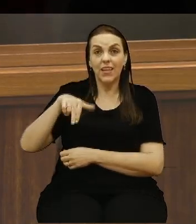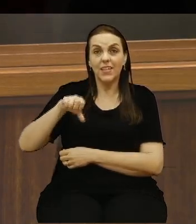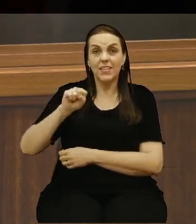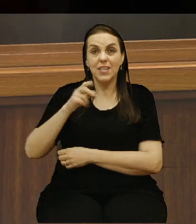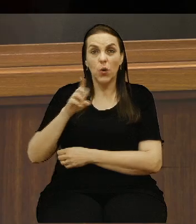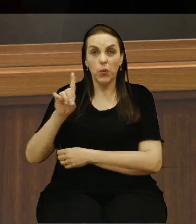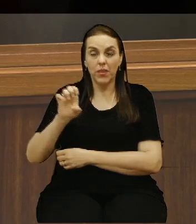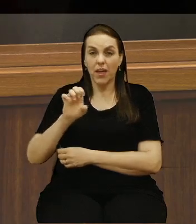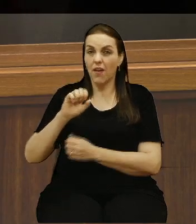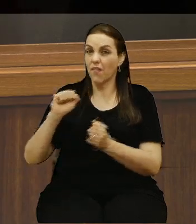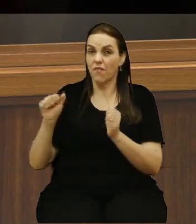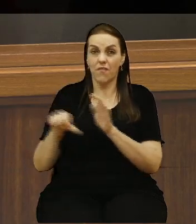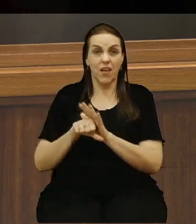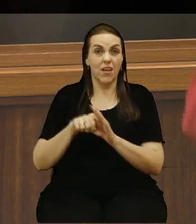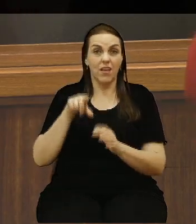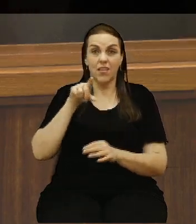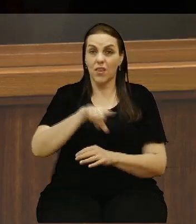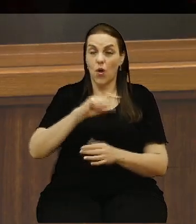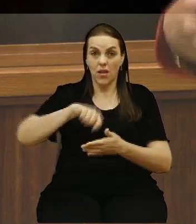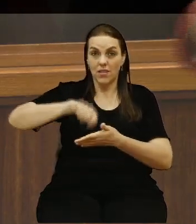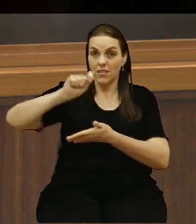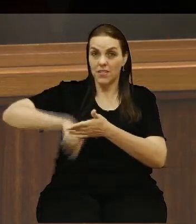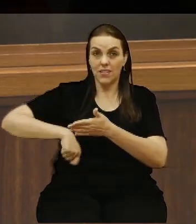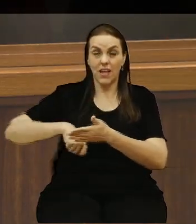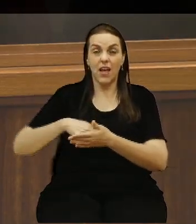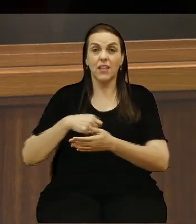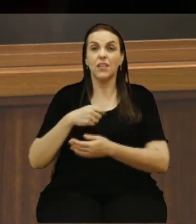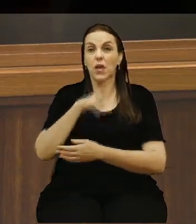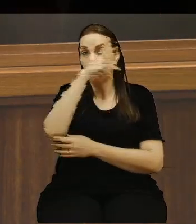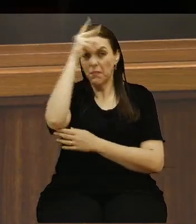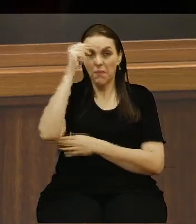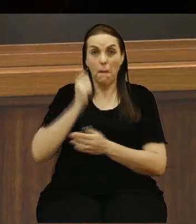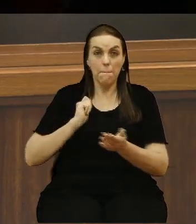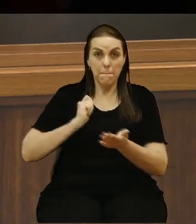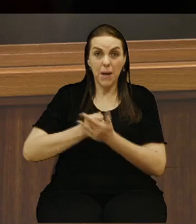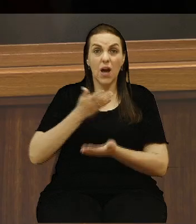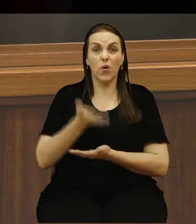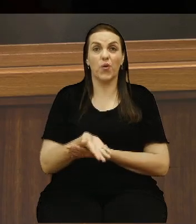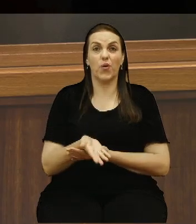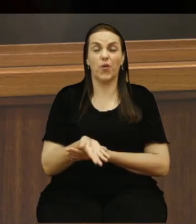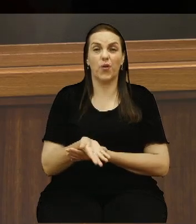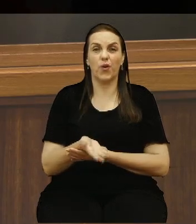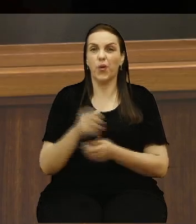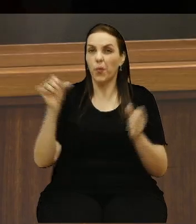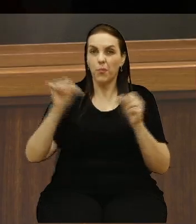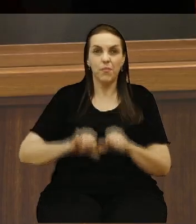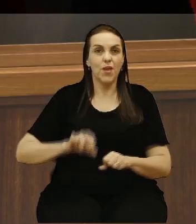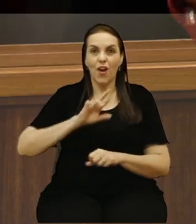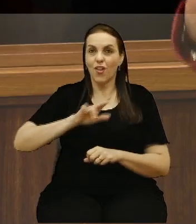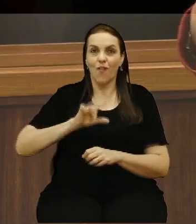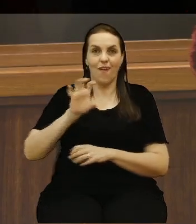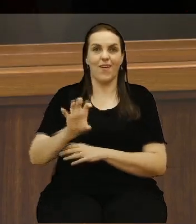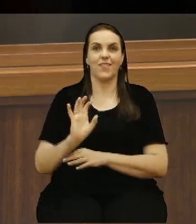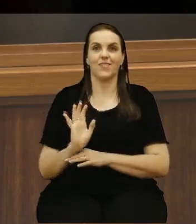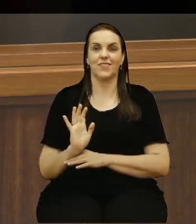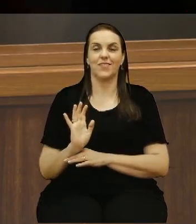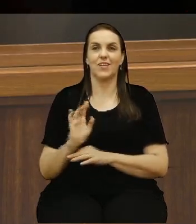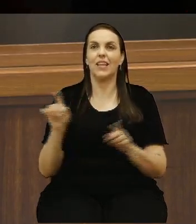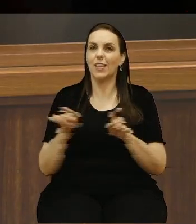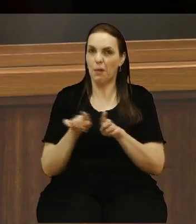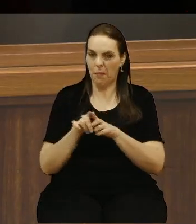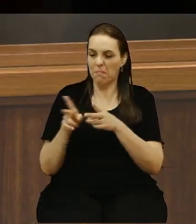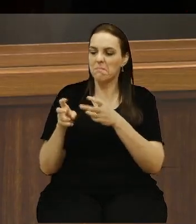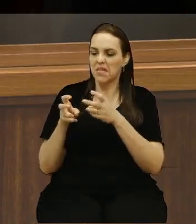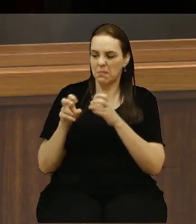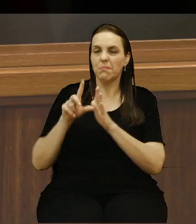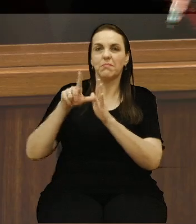não atendiam e assinavam, e que o município pagou. E pior, não foi só isso. Além de ter sido notado depois,